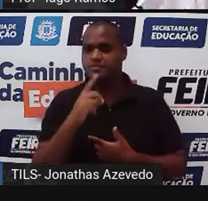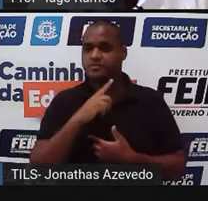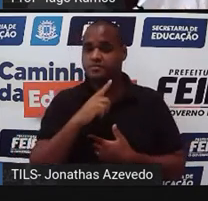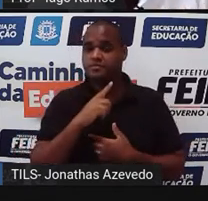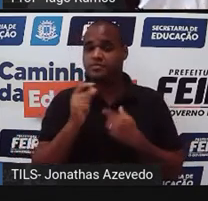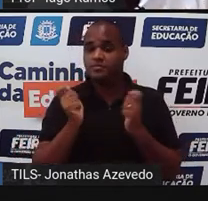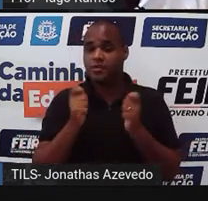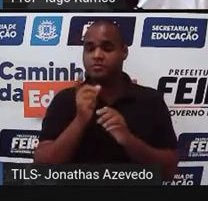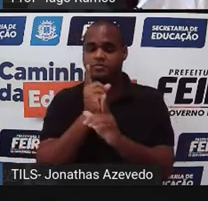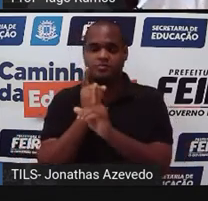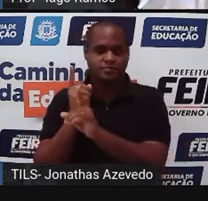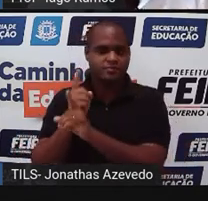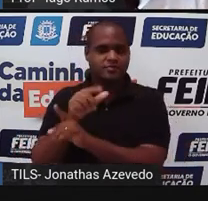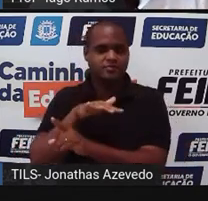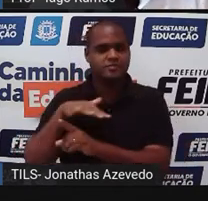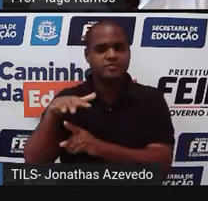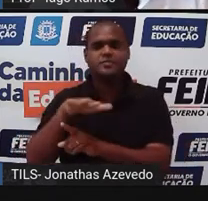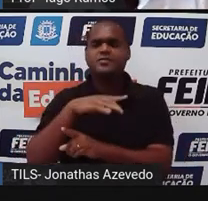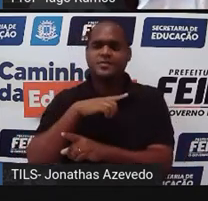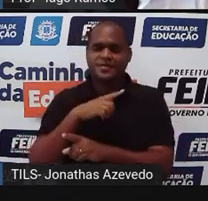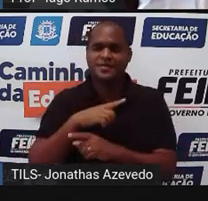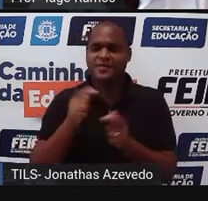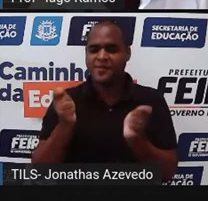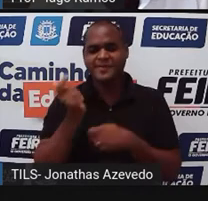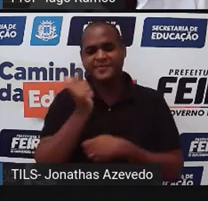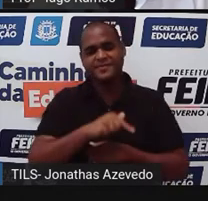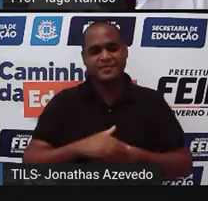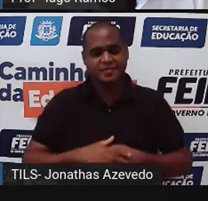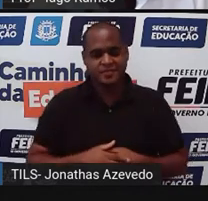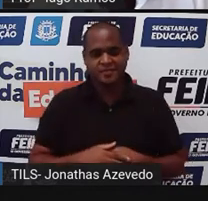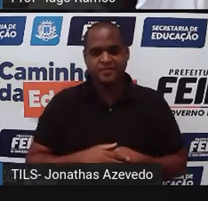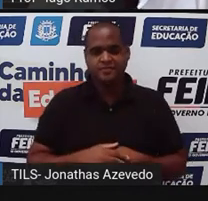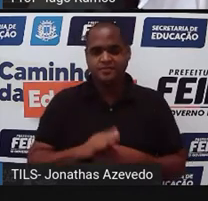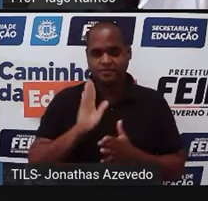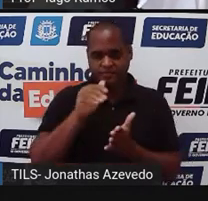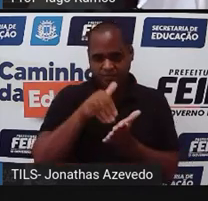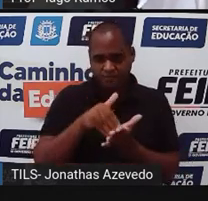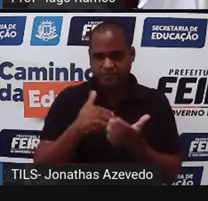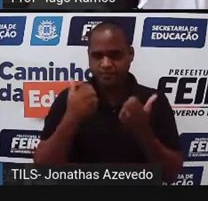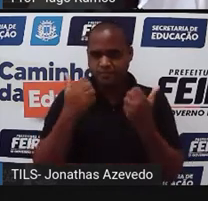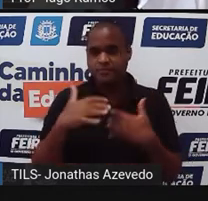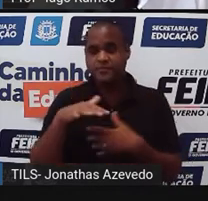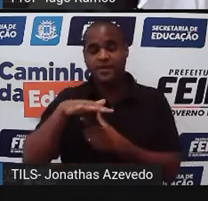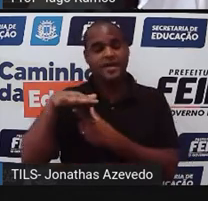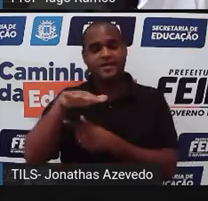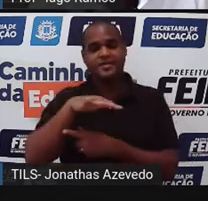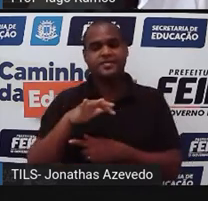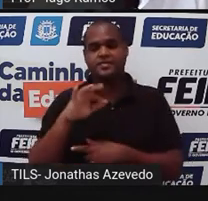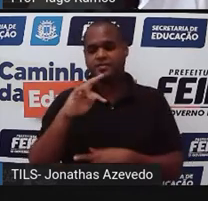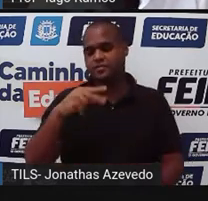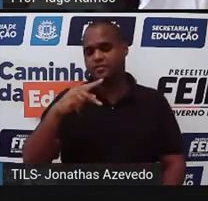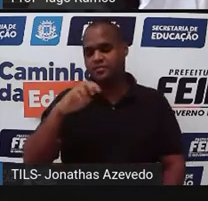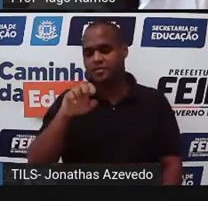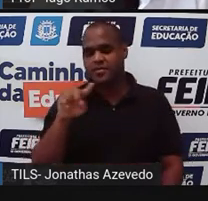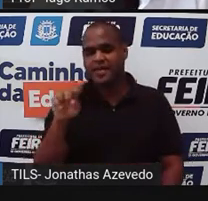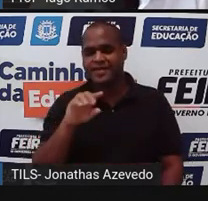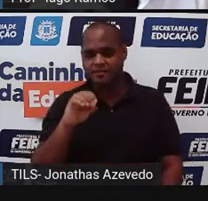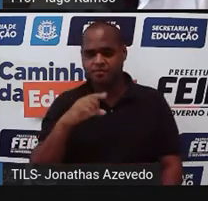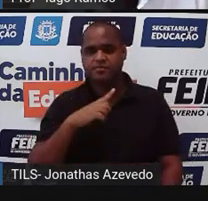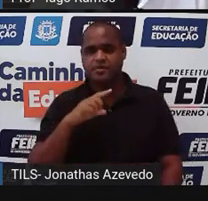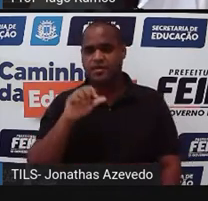isso encontra a área de um losango e por fim área dos trapézios que eu chamei de até